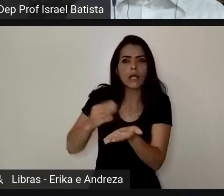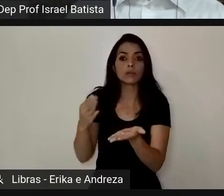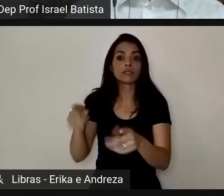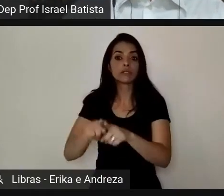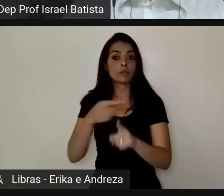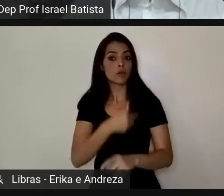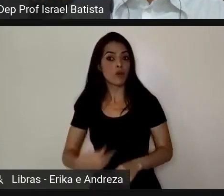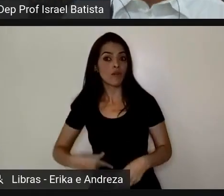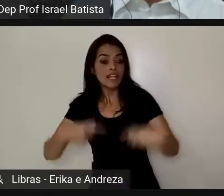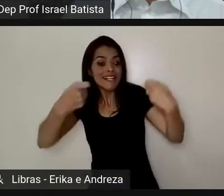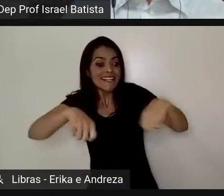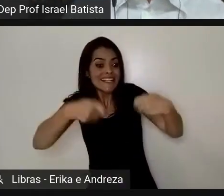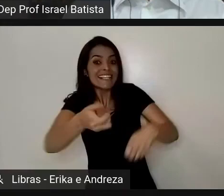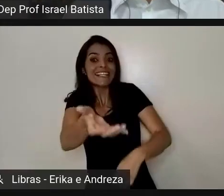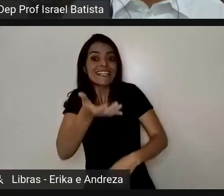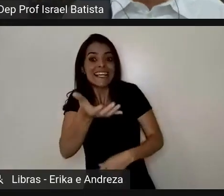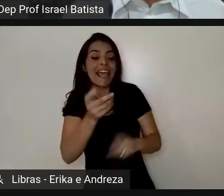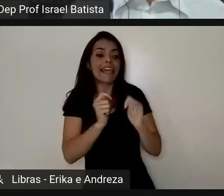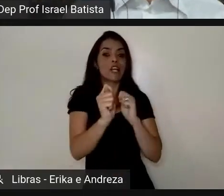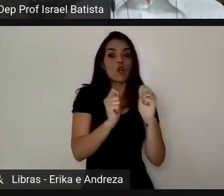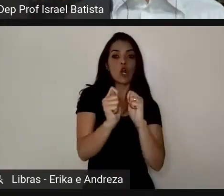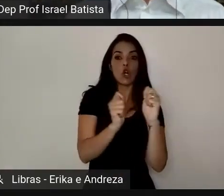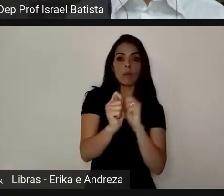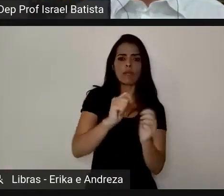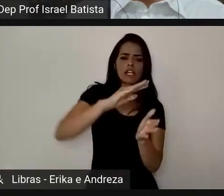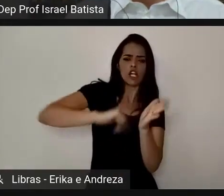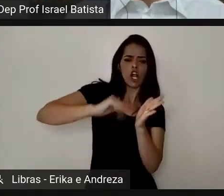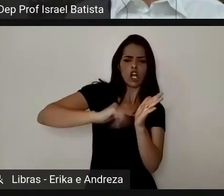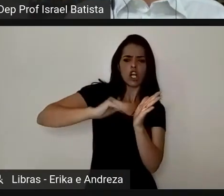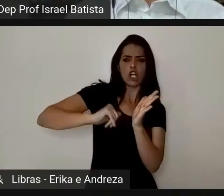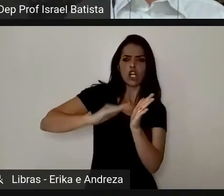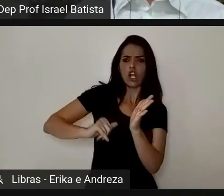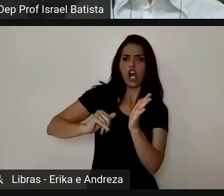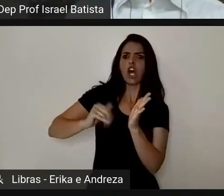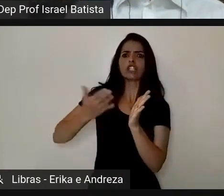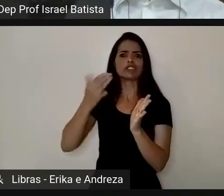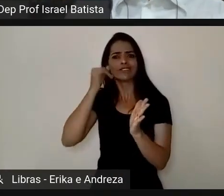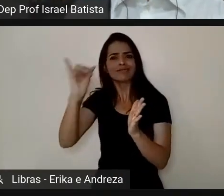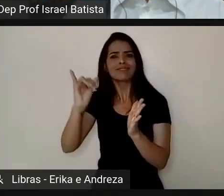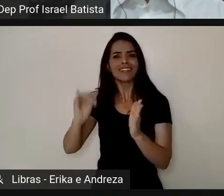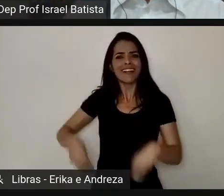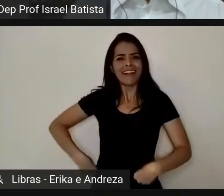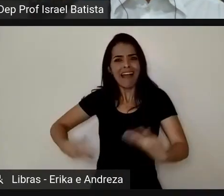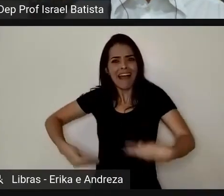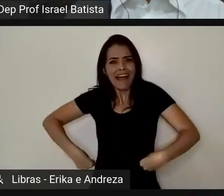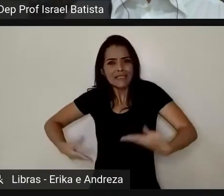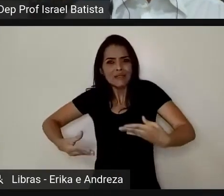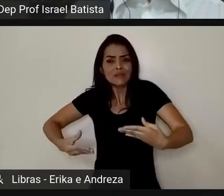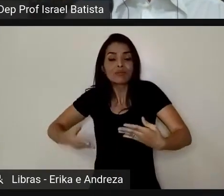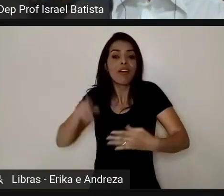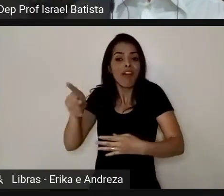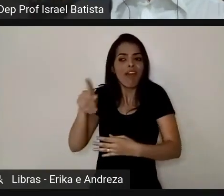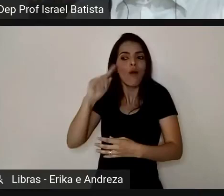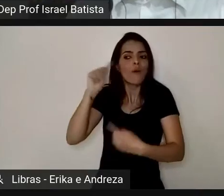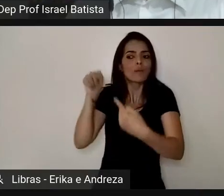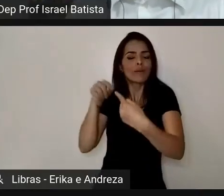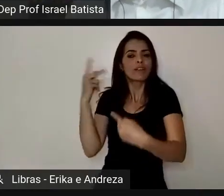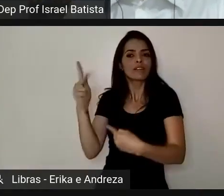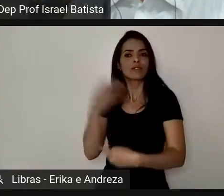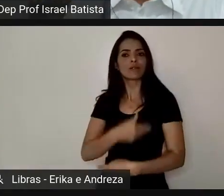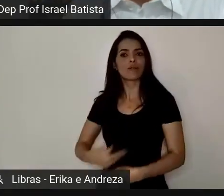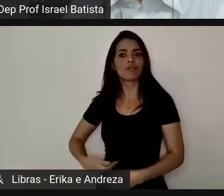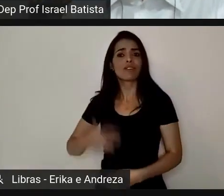de produzir economia, cortes nos gastos públicos. E eu não sei se essa é a